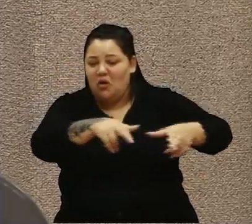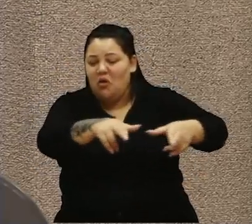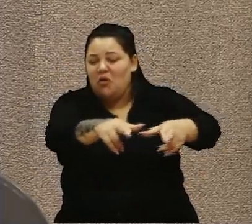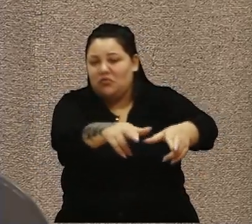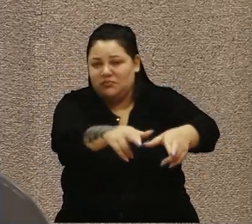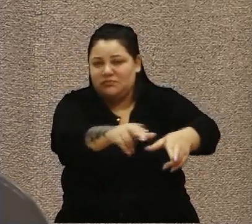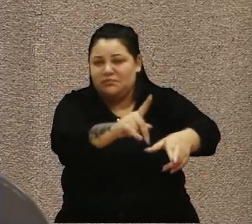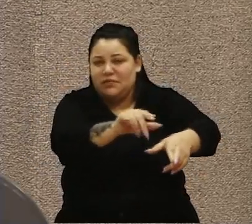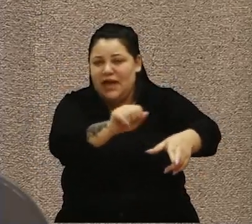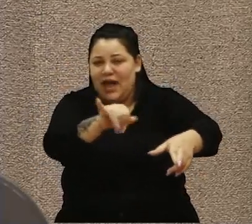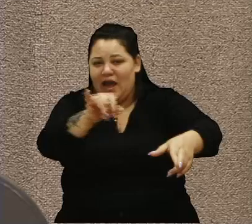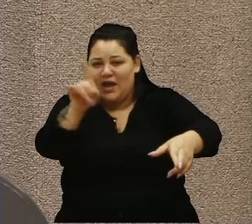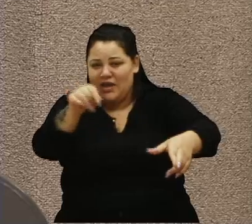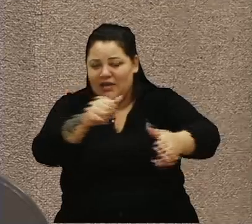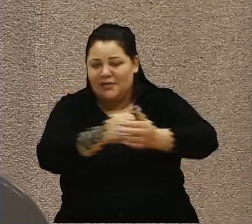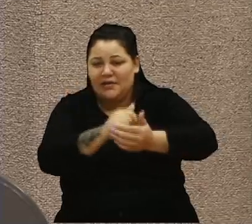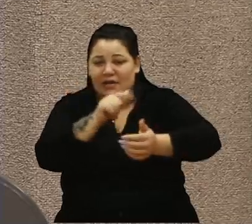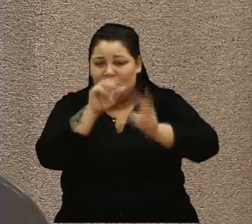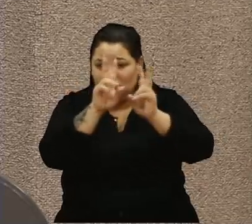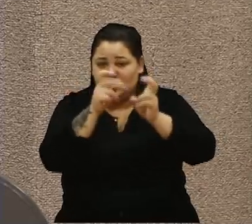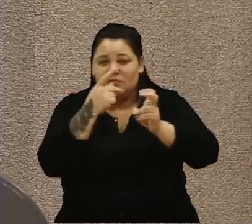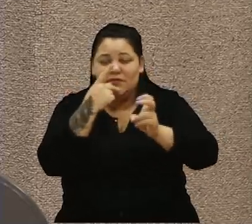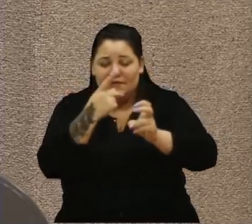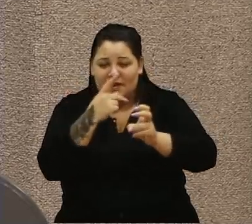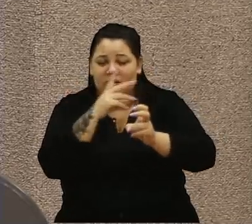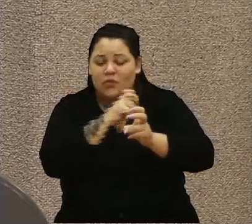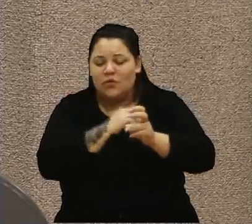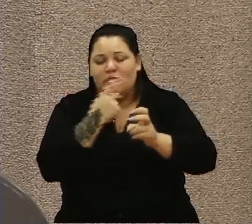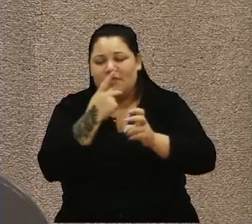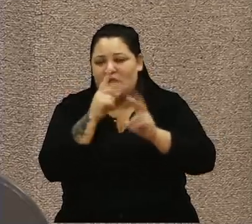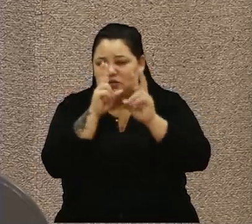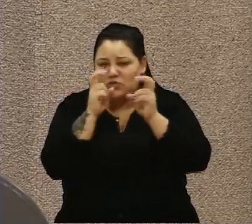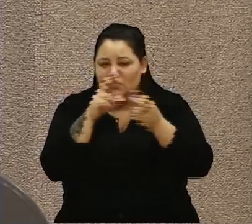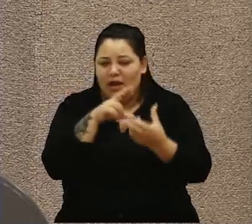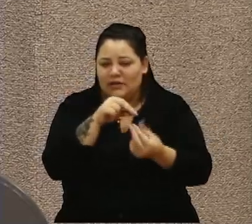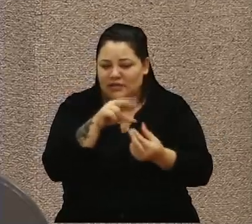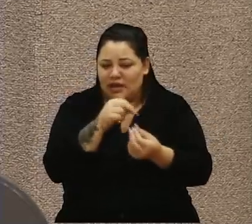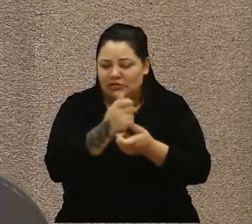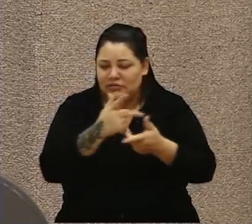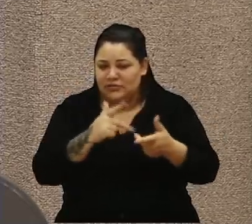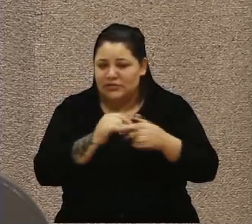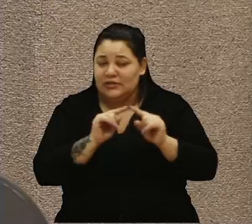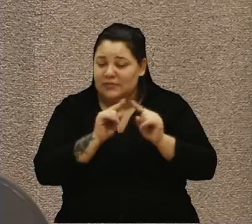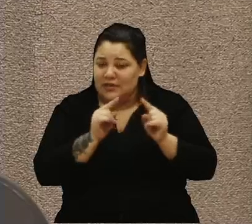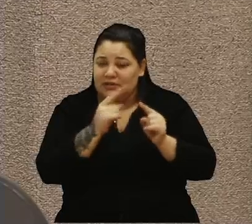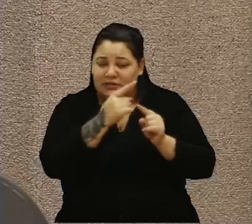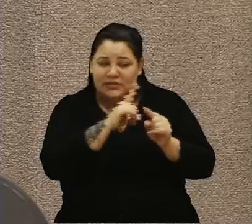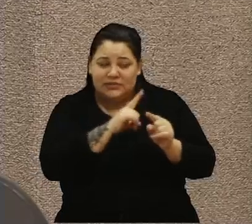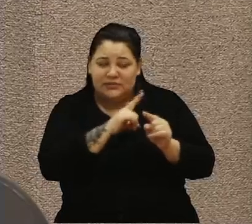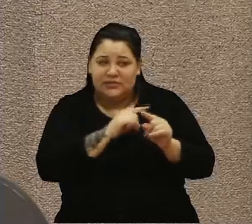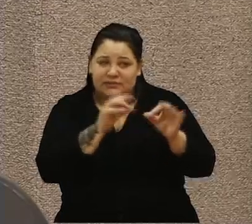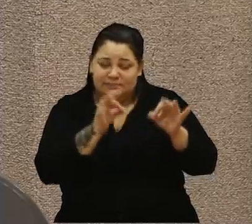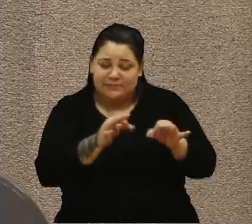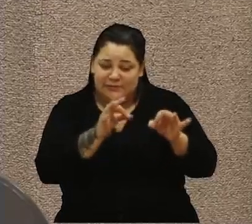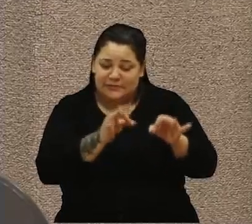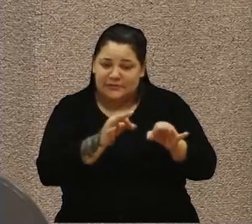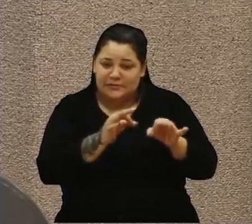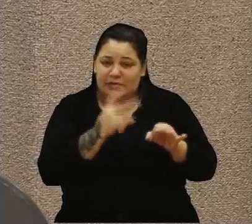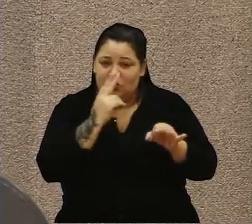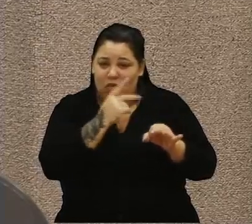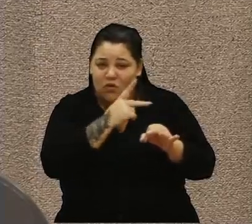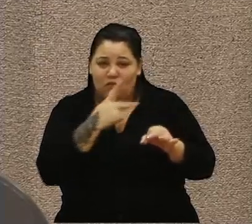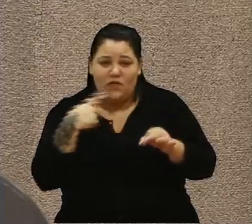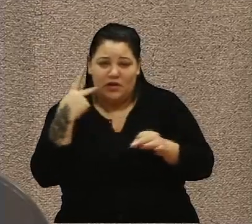uma temática que me apaixona falar dela, e sem dúvida nenhuma, na mesma linha do vereador Ramon,